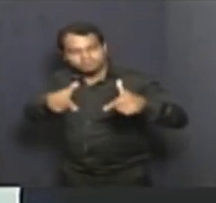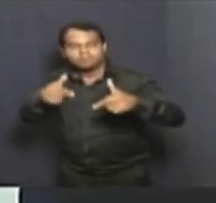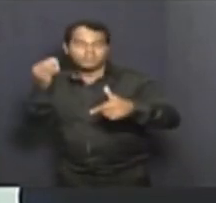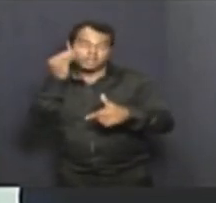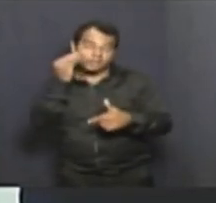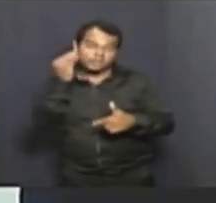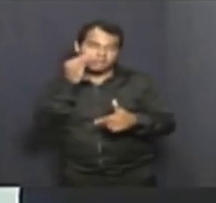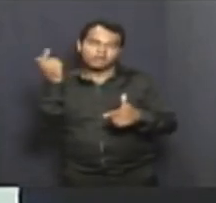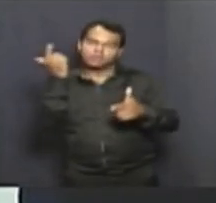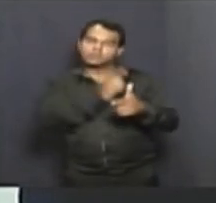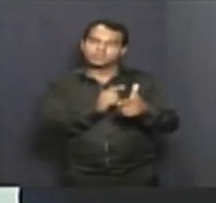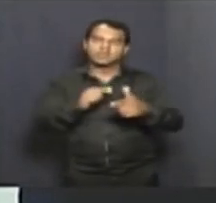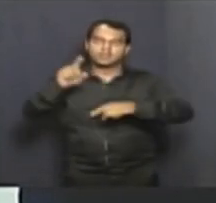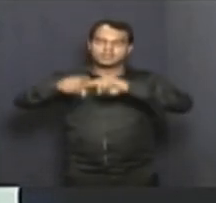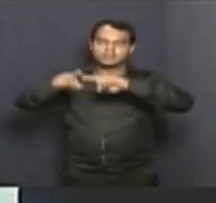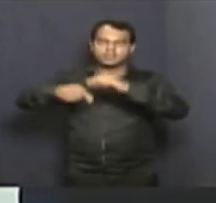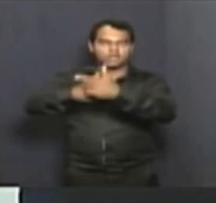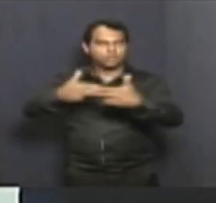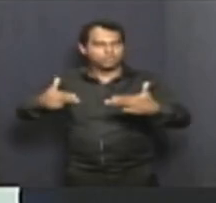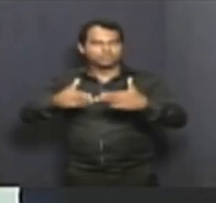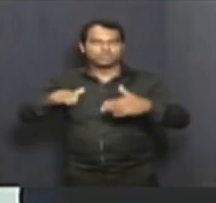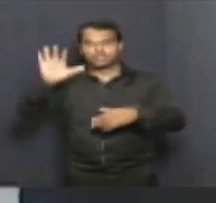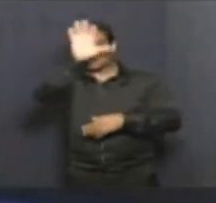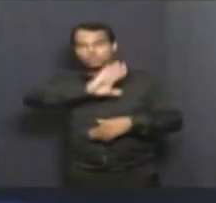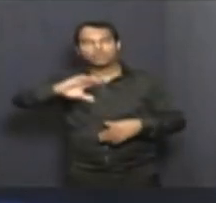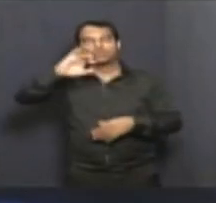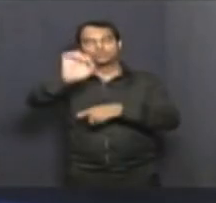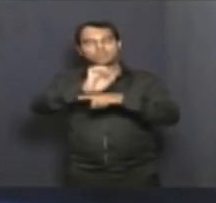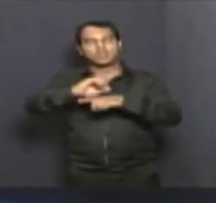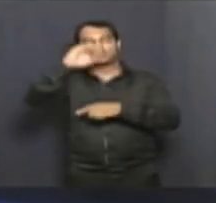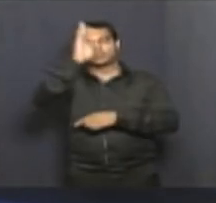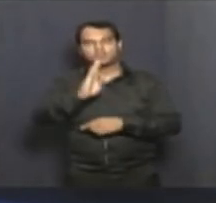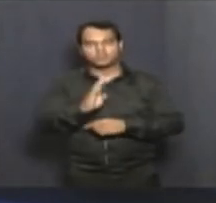desses recursos a todos os estados brasileiros